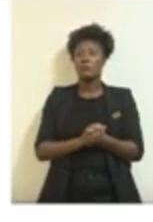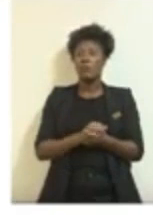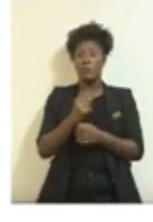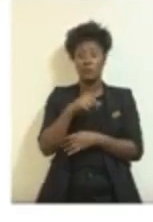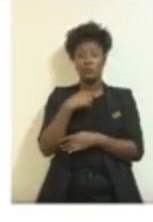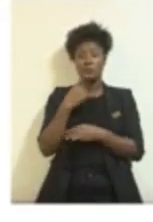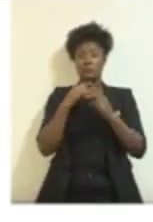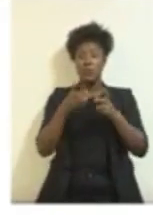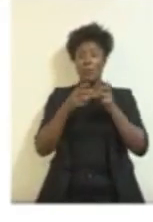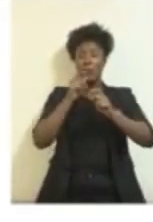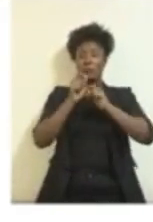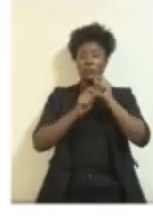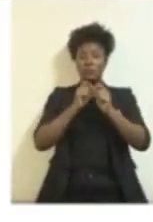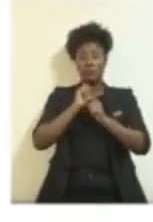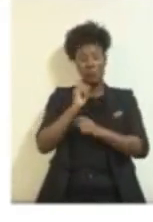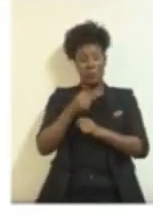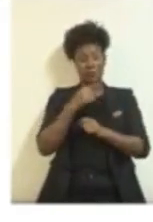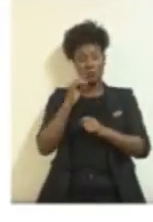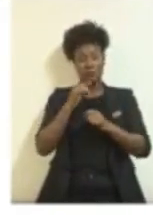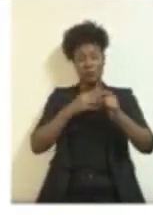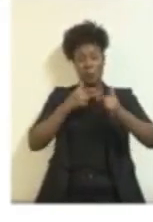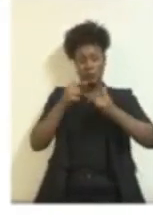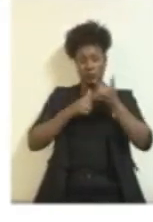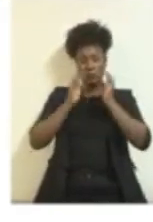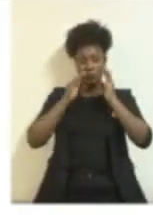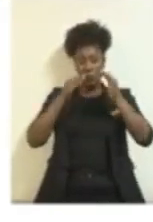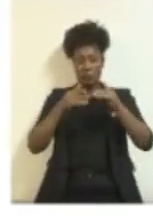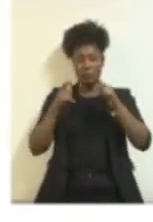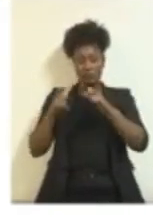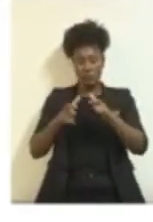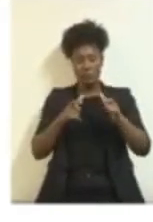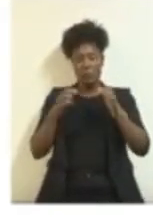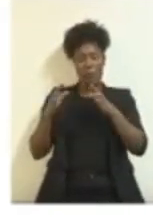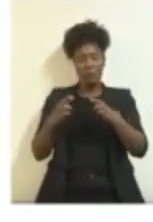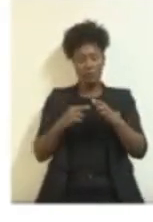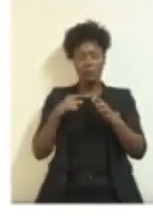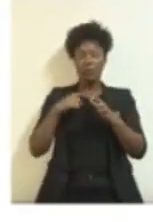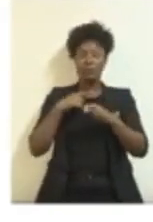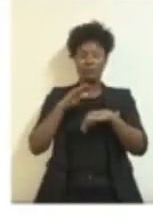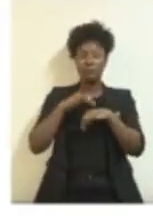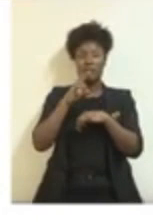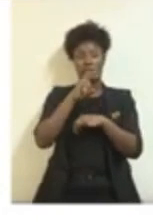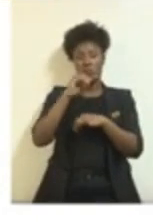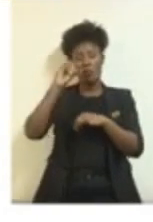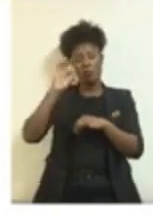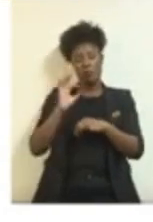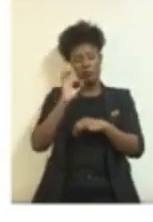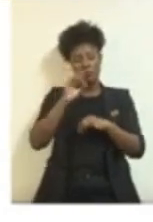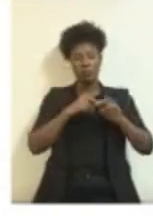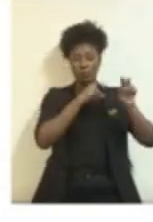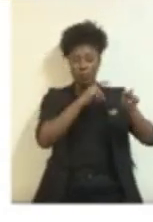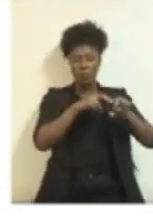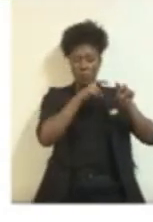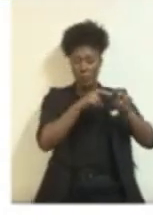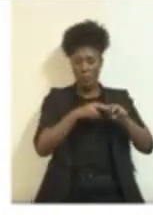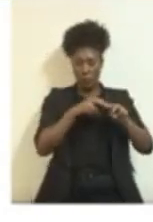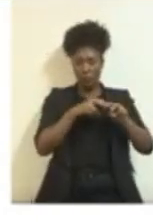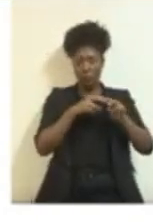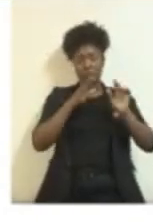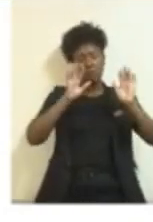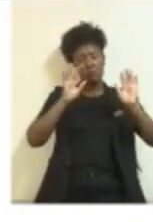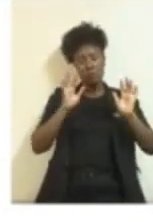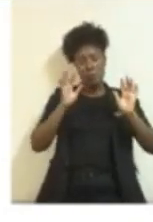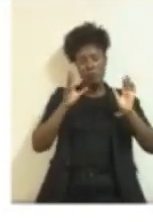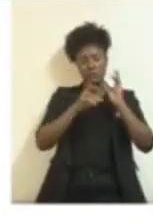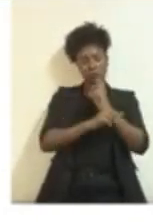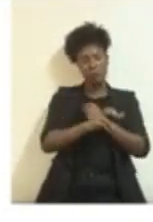Mesmo que aqui a gente só está trabalhando em regiões onde nós temos ainda mais de 50% de campo, então é muito, né? 50% da paisagem é